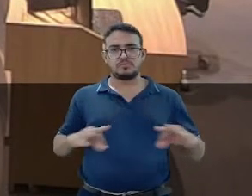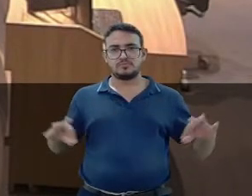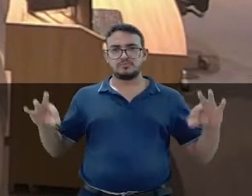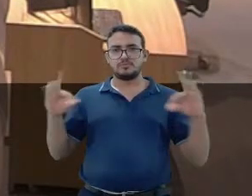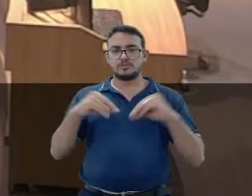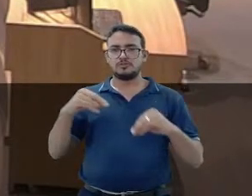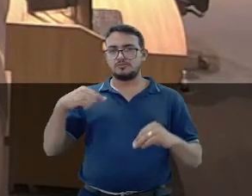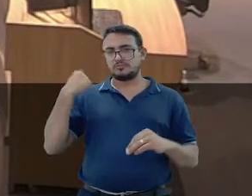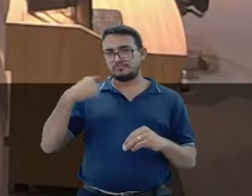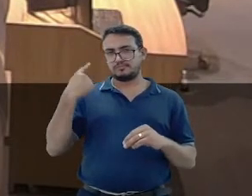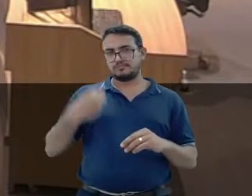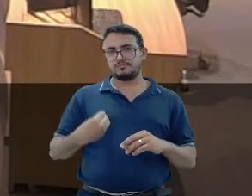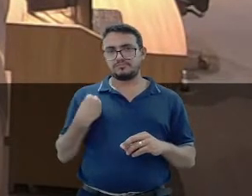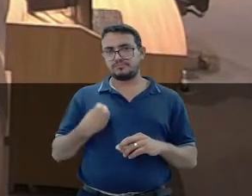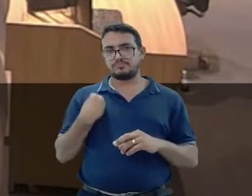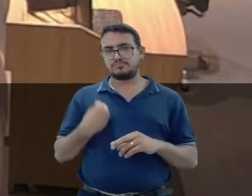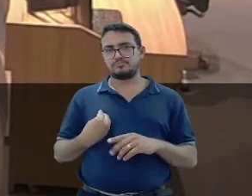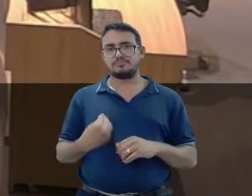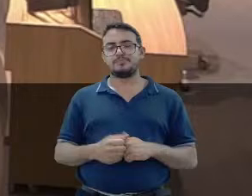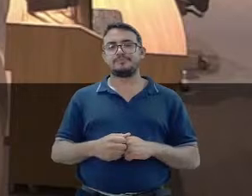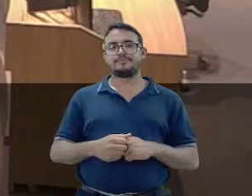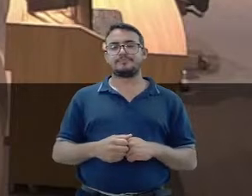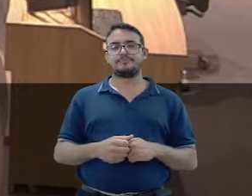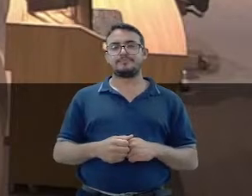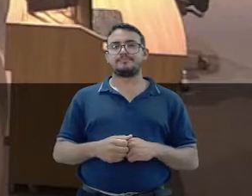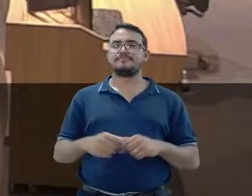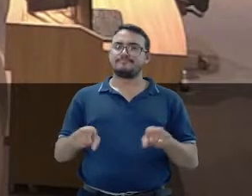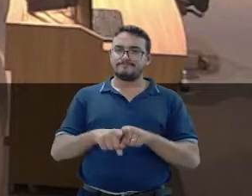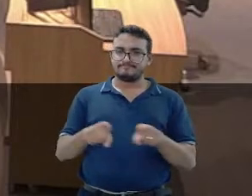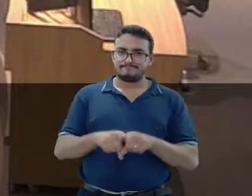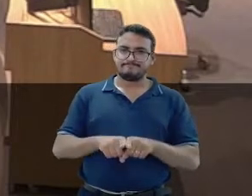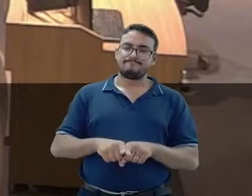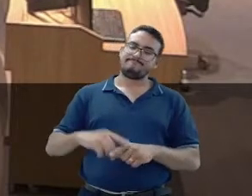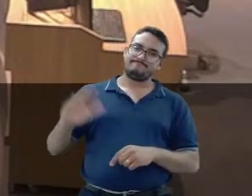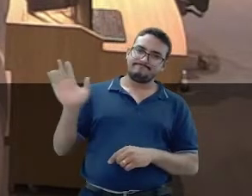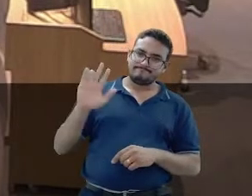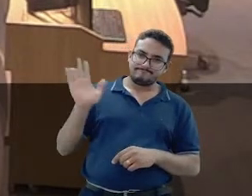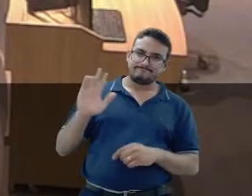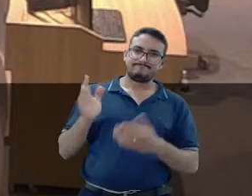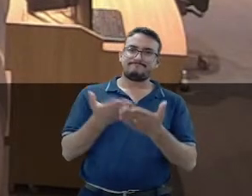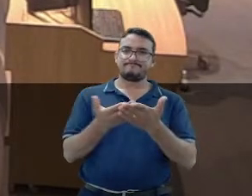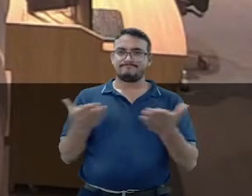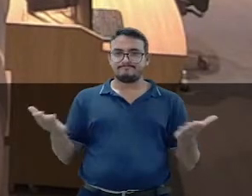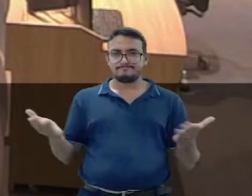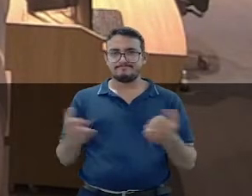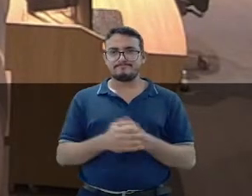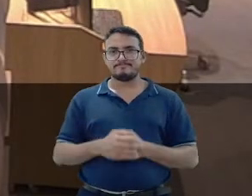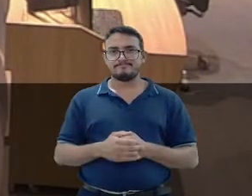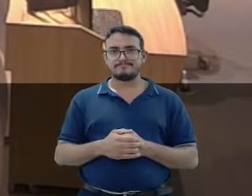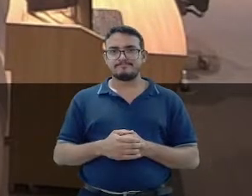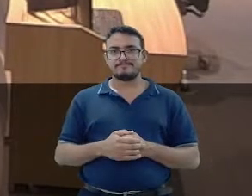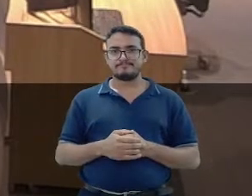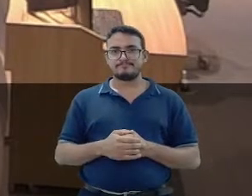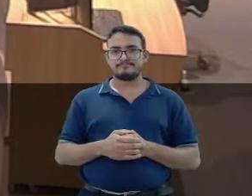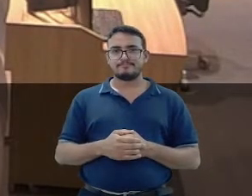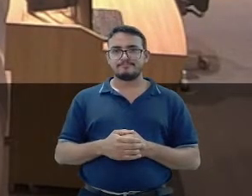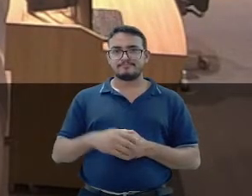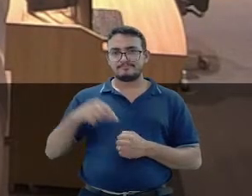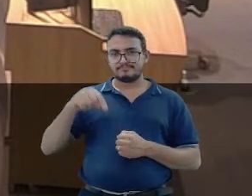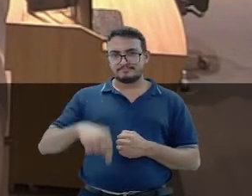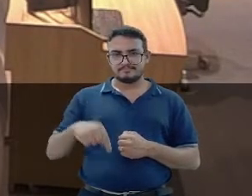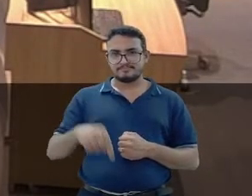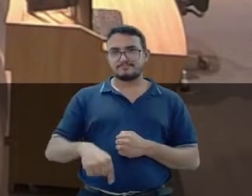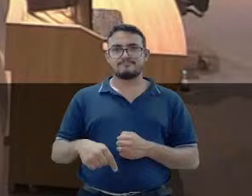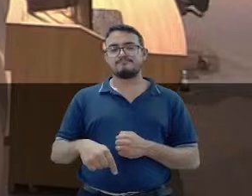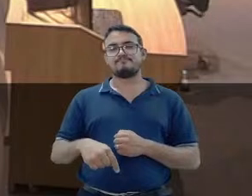colegas advogados ainda presentes e aproveitando, me despedindo também, estou, desde o início da sessão, aprendendo muito com